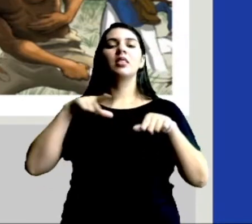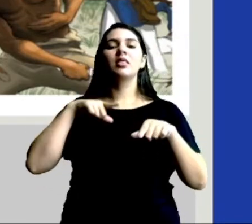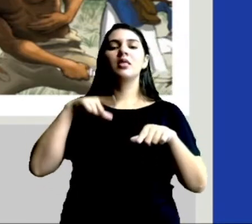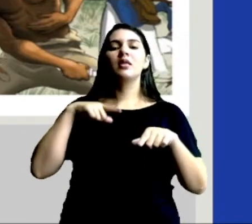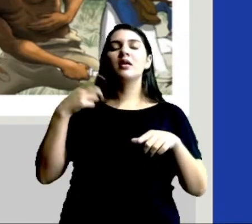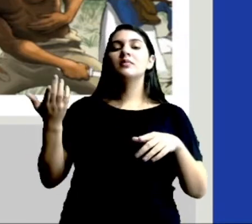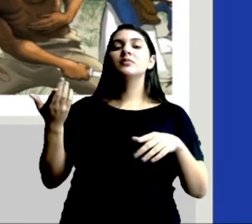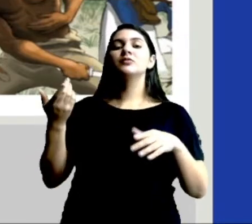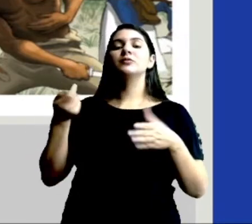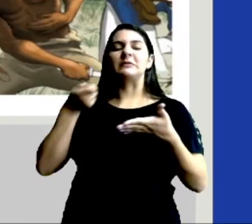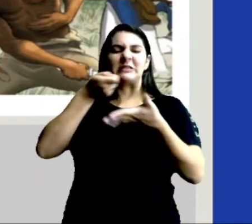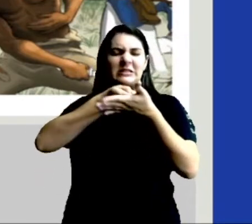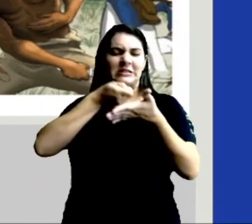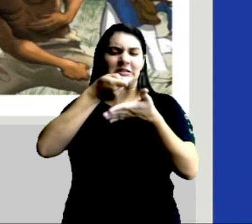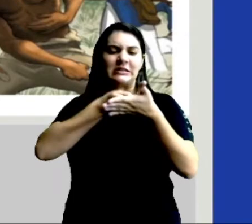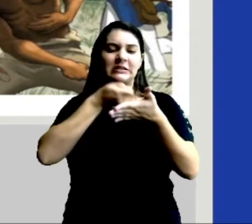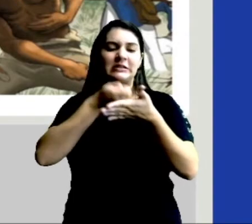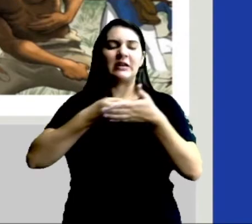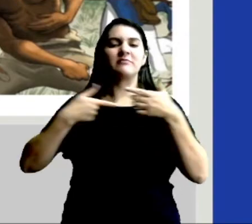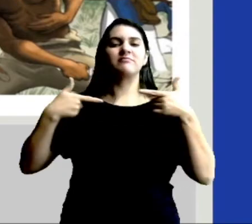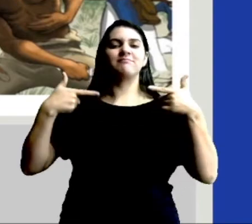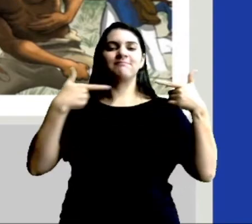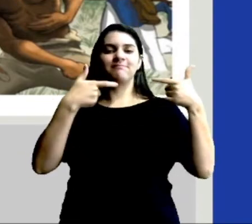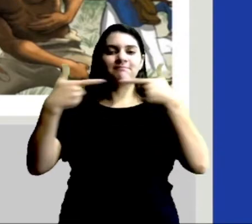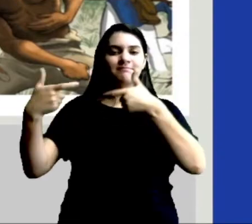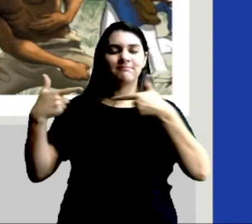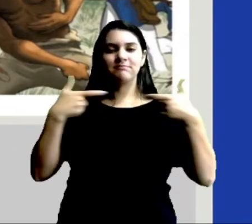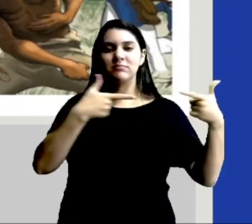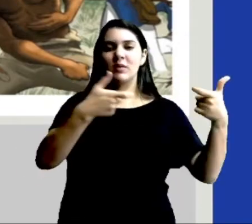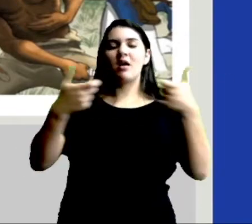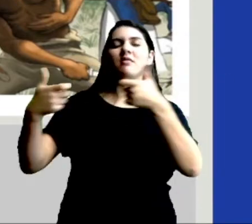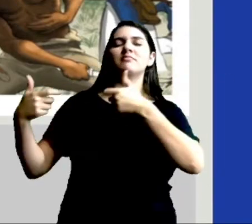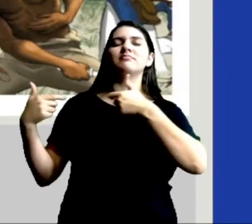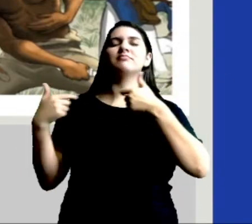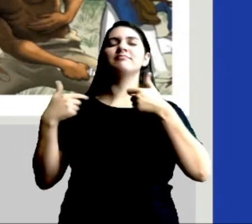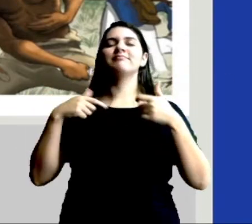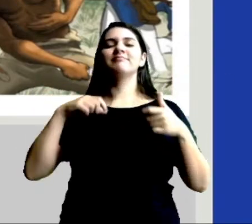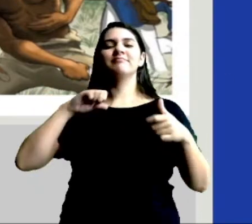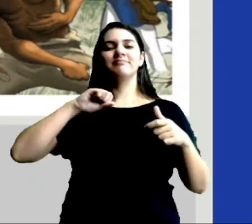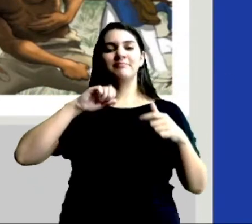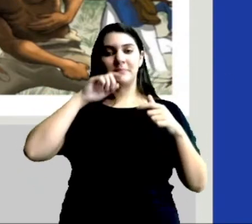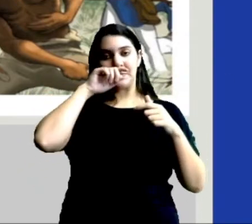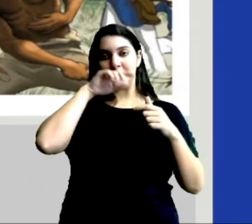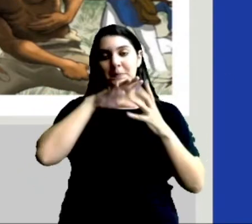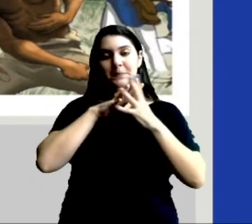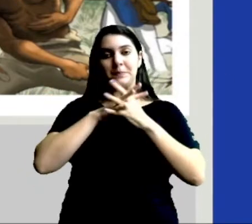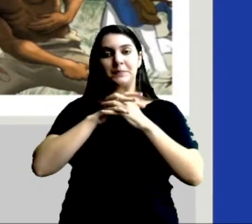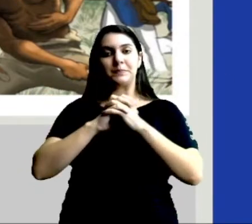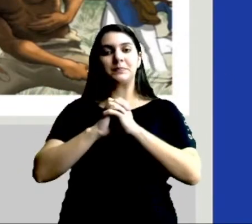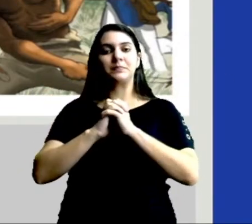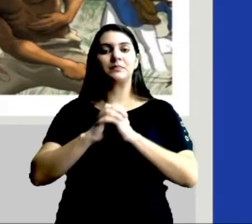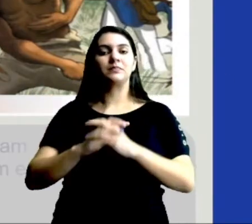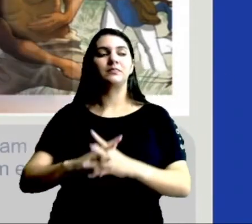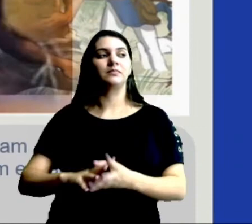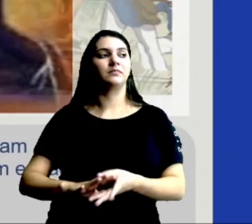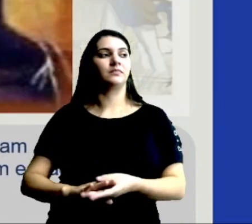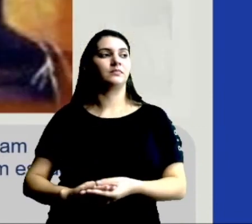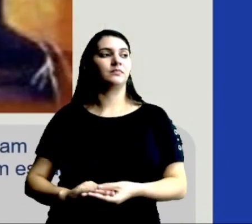aos senhores que eles faziam, né? Tinham muitas guerras, muitas revoltas.